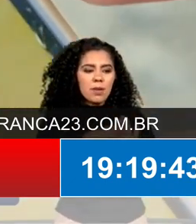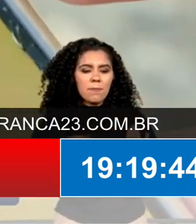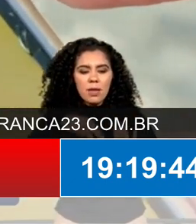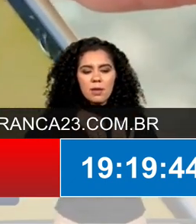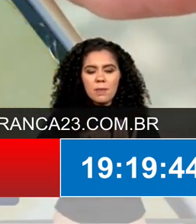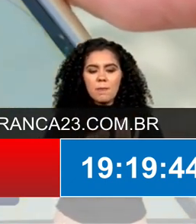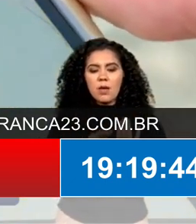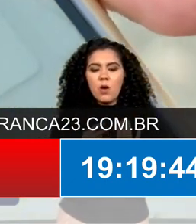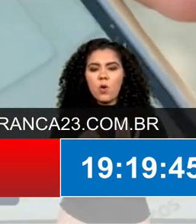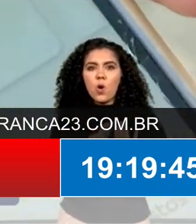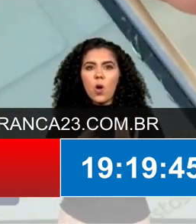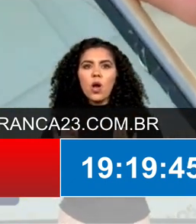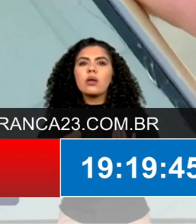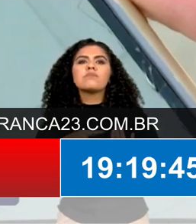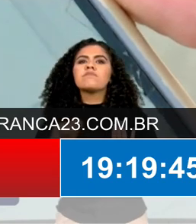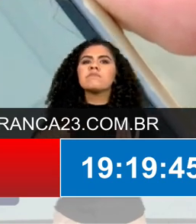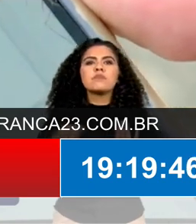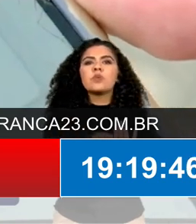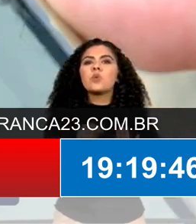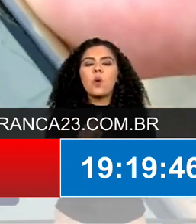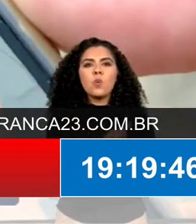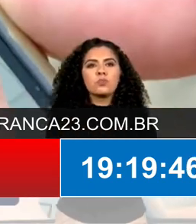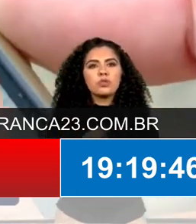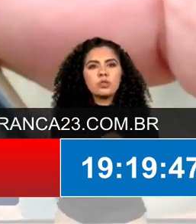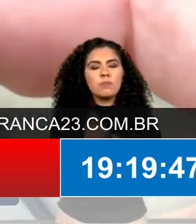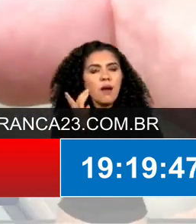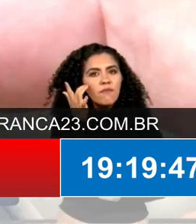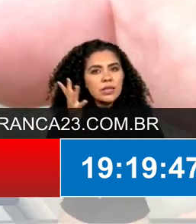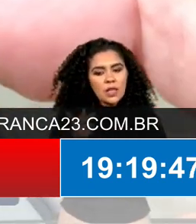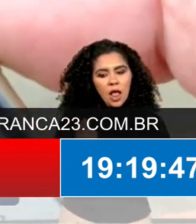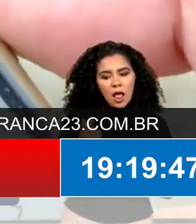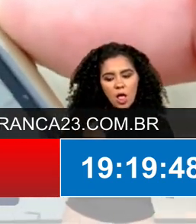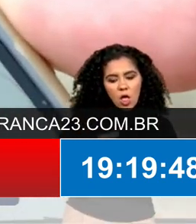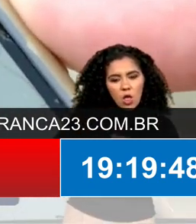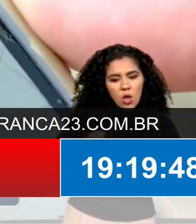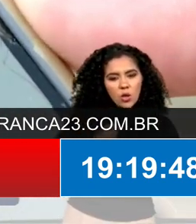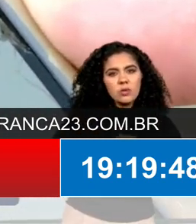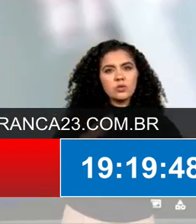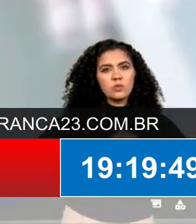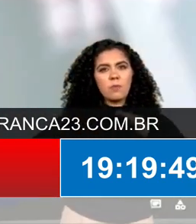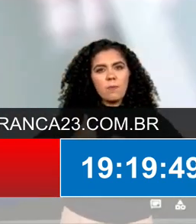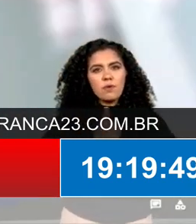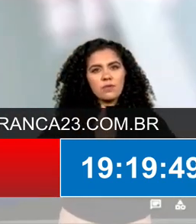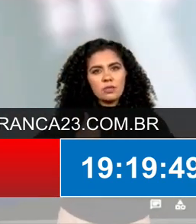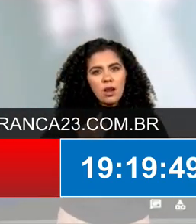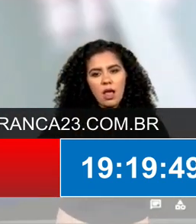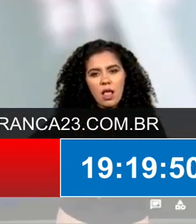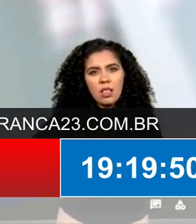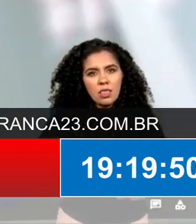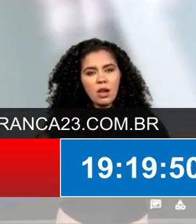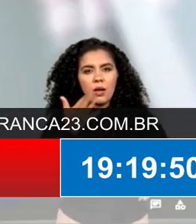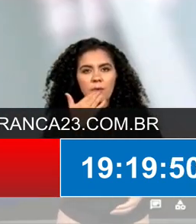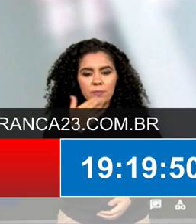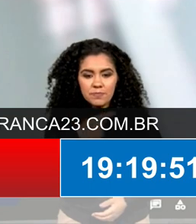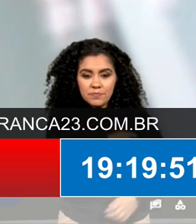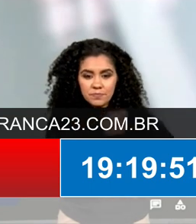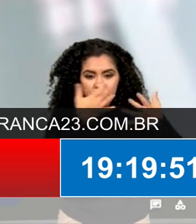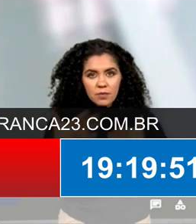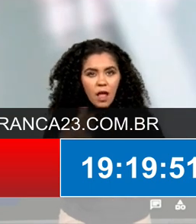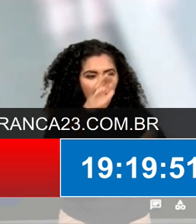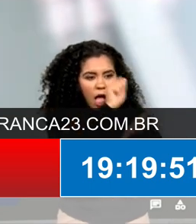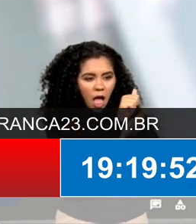como objetivo facilitar o controle das finanças dos entregadores. A partir desse registro que ele vai